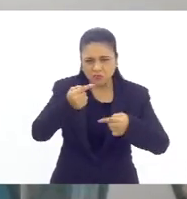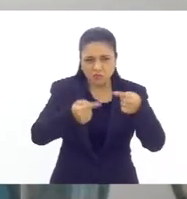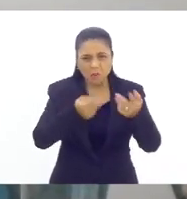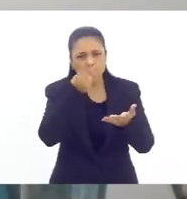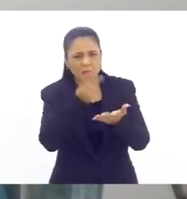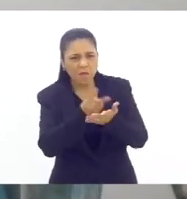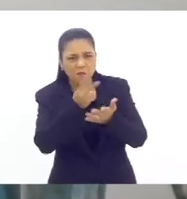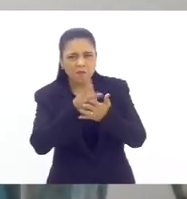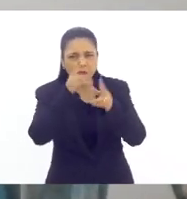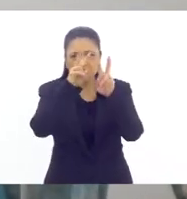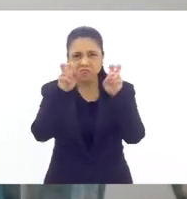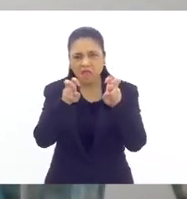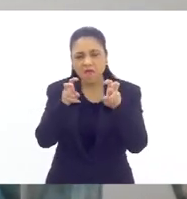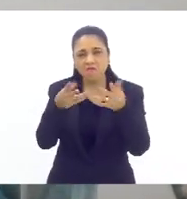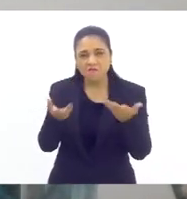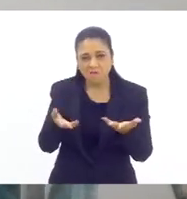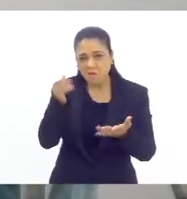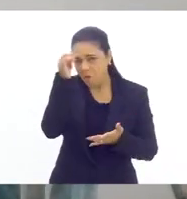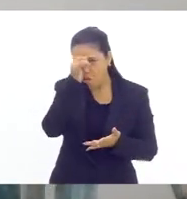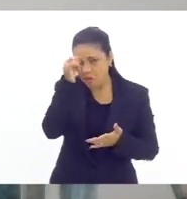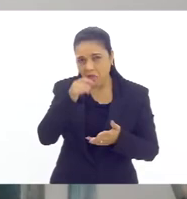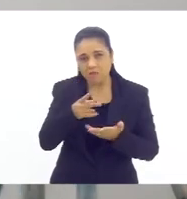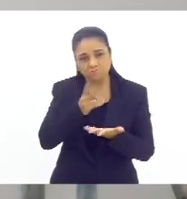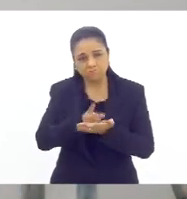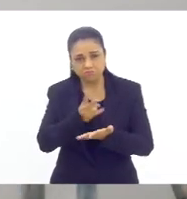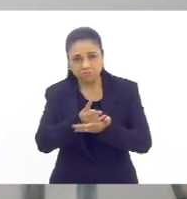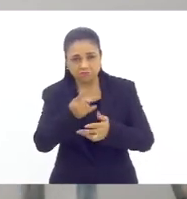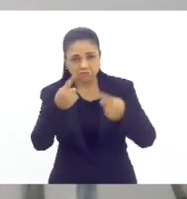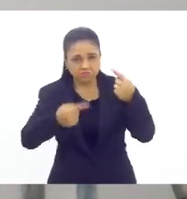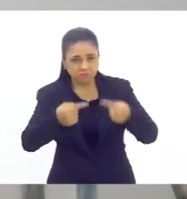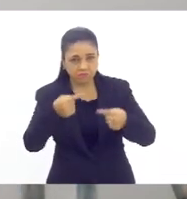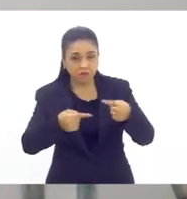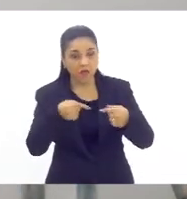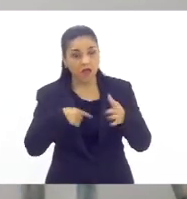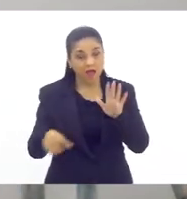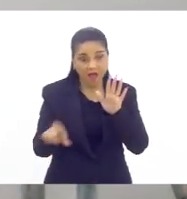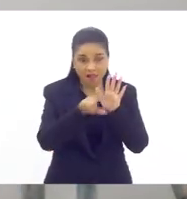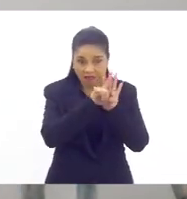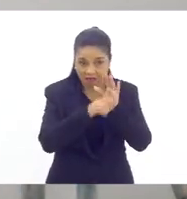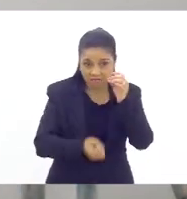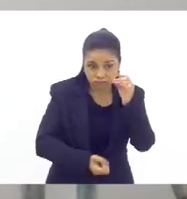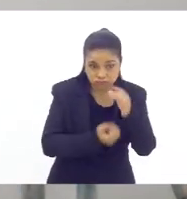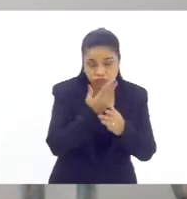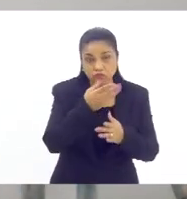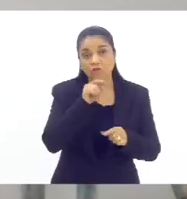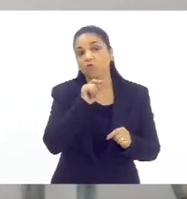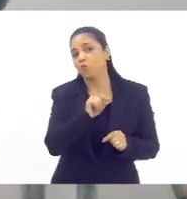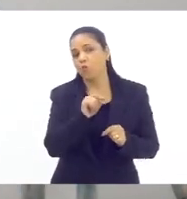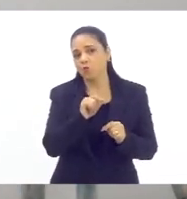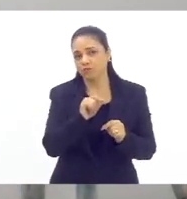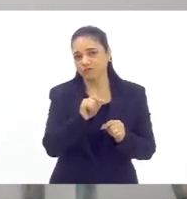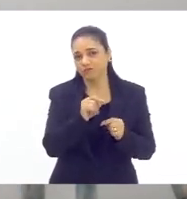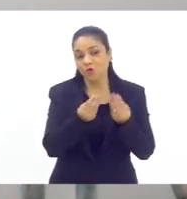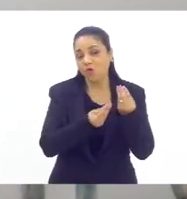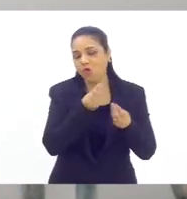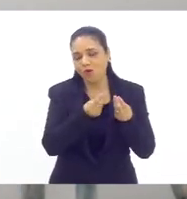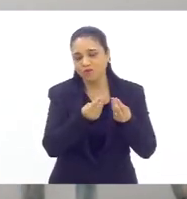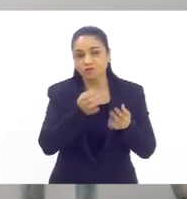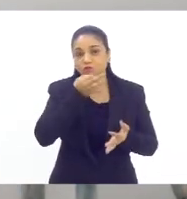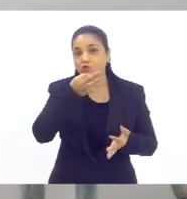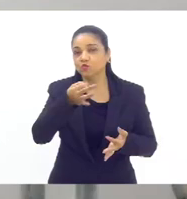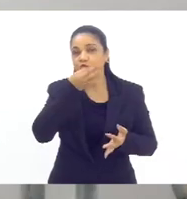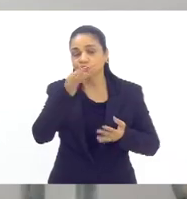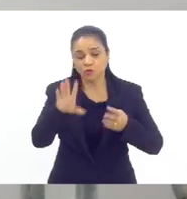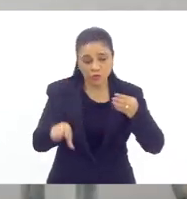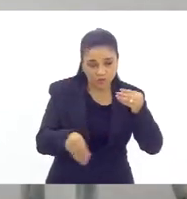coisa abobrinha não desculpe essas leis aqui surgiram de sugestões a gente incorporou